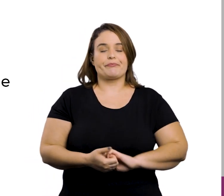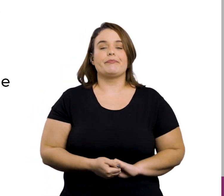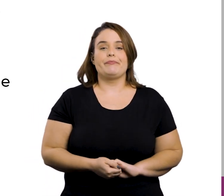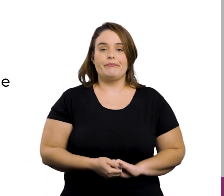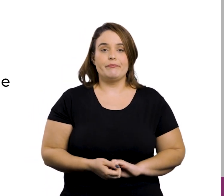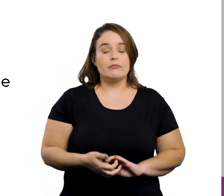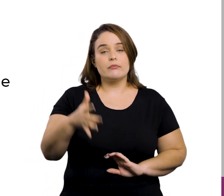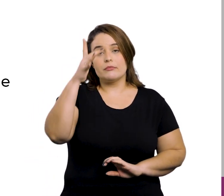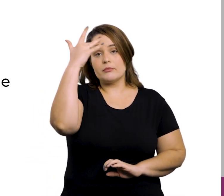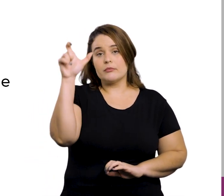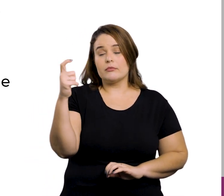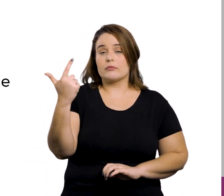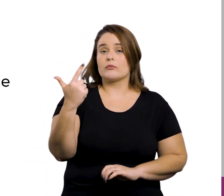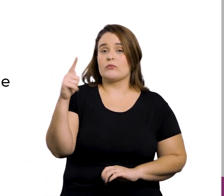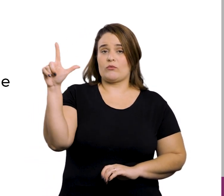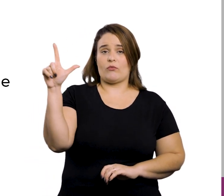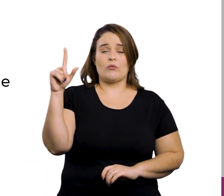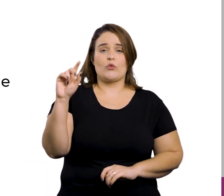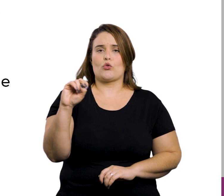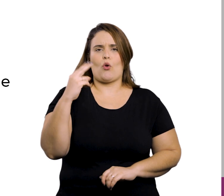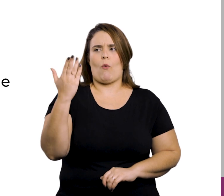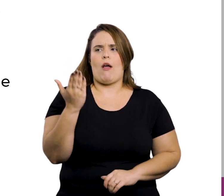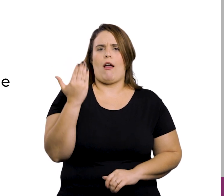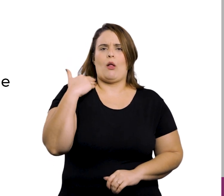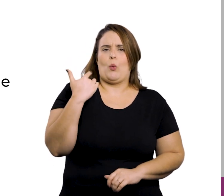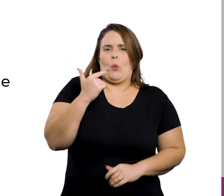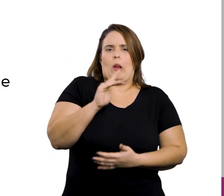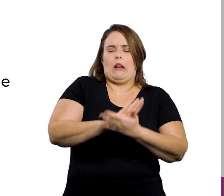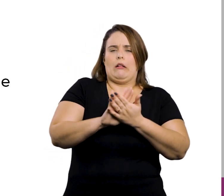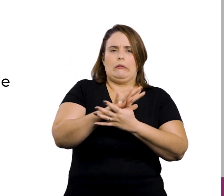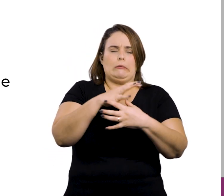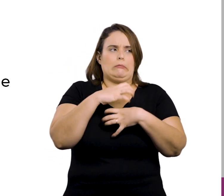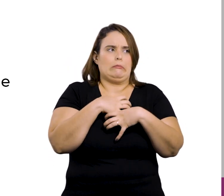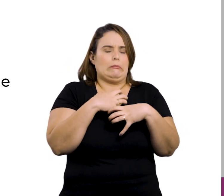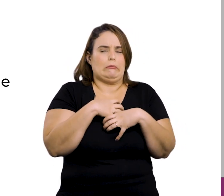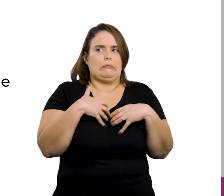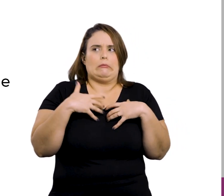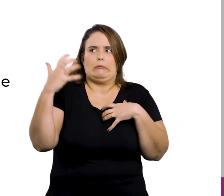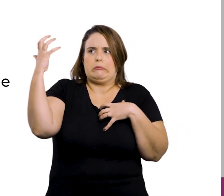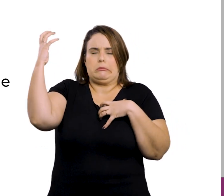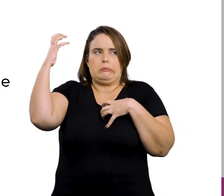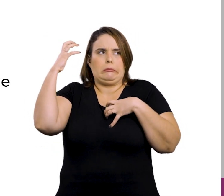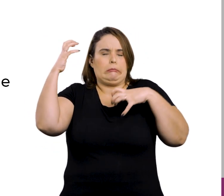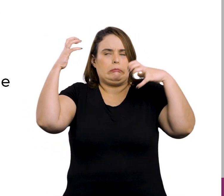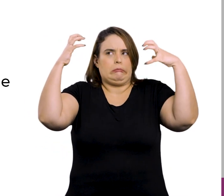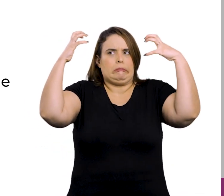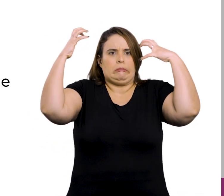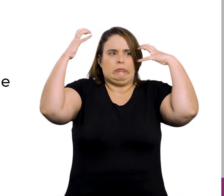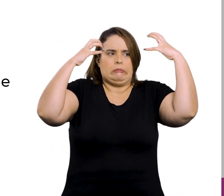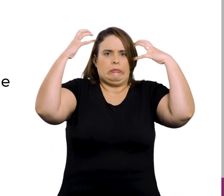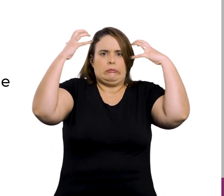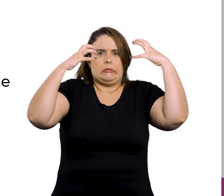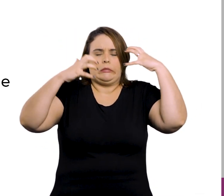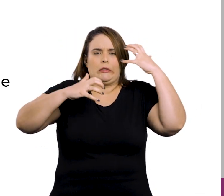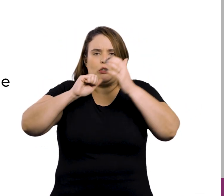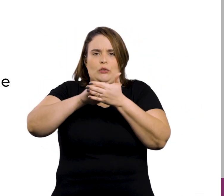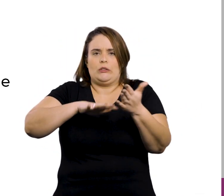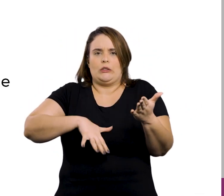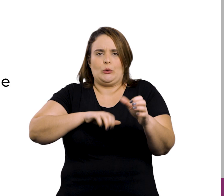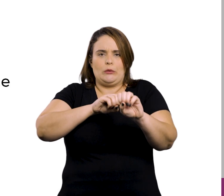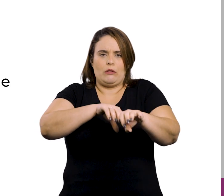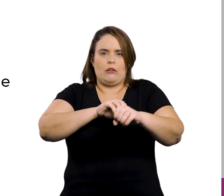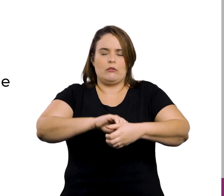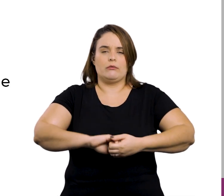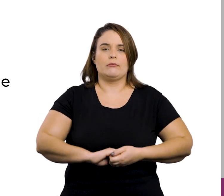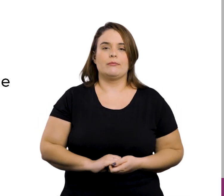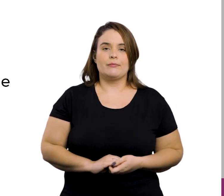outras crenças religiosas, ou que não tinham crença alguma, se sentiam agredidas por esse tipo de atividade educacional.